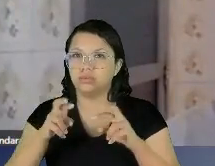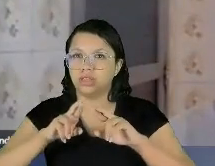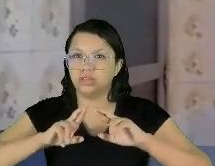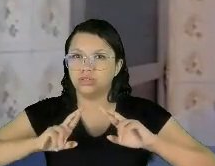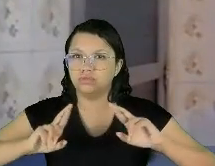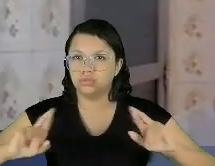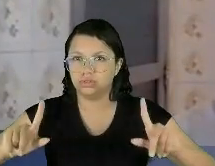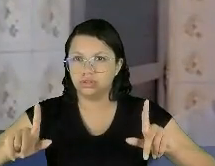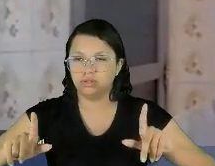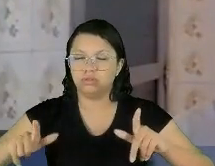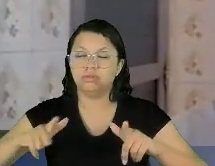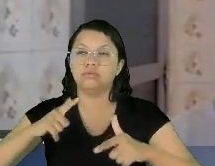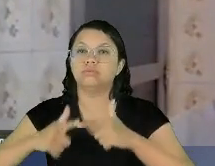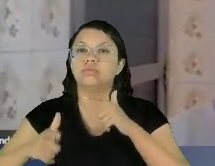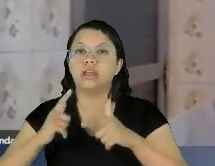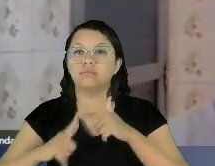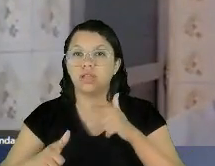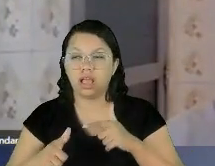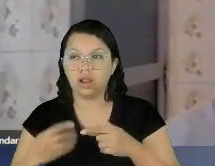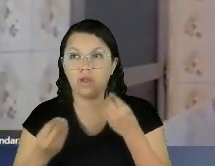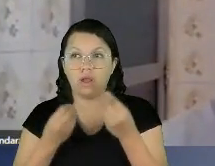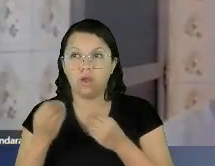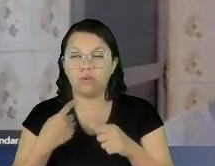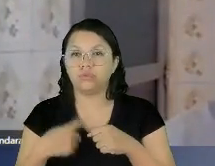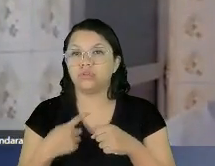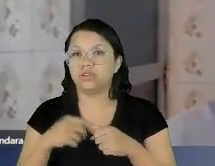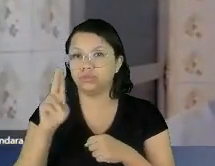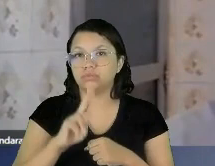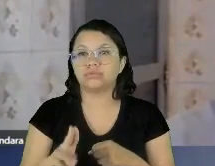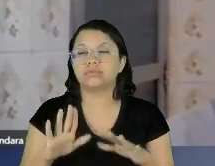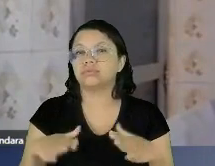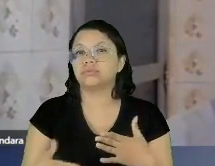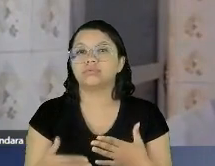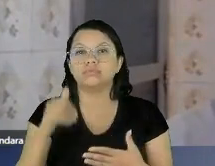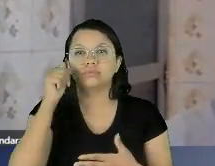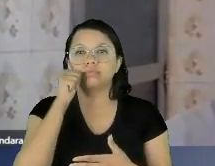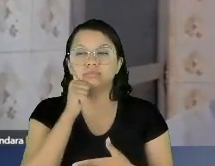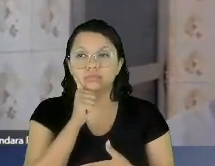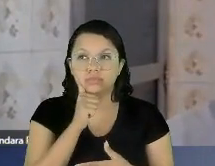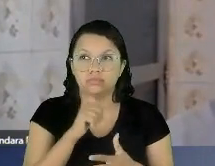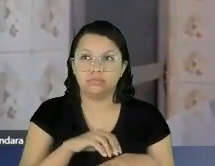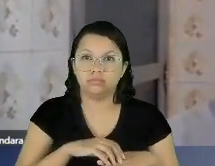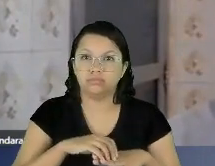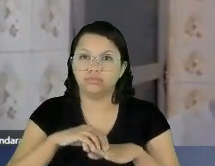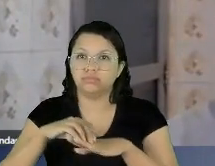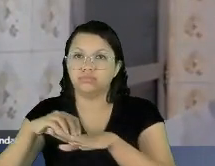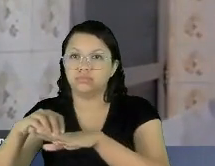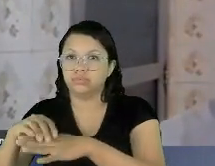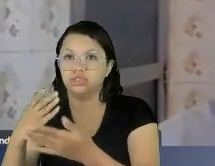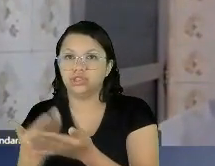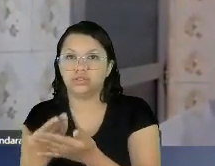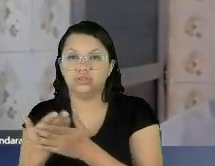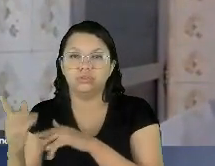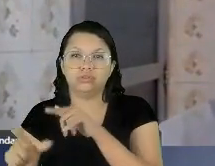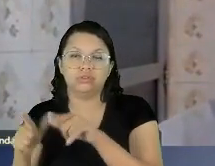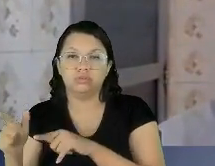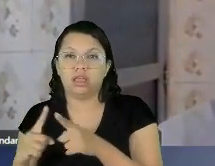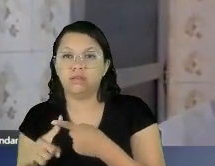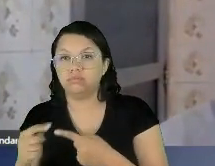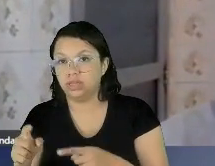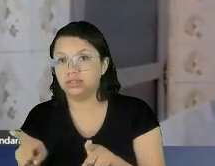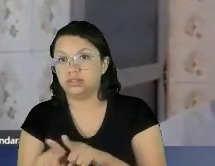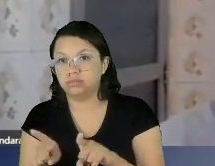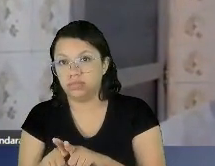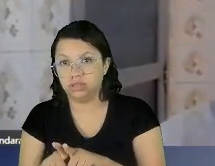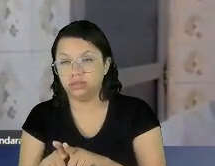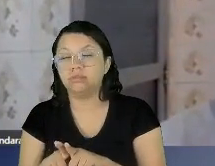divisão sexual do trabalho ainda impacta esse deslocamento, o modo como a cidade é utilizada. Então, as mulheres se deslocam, por exemplo, para estudo